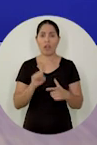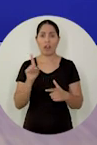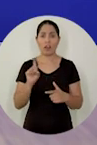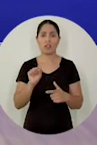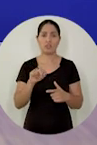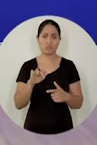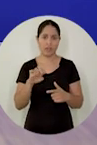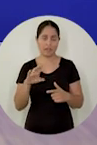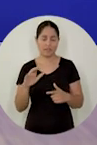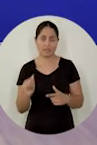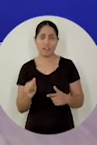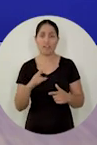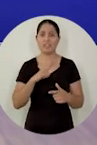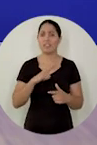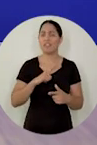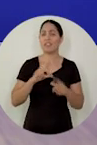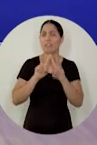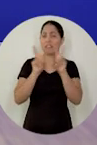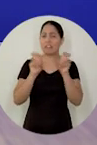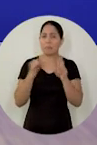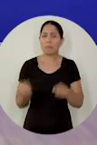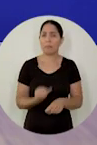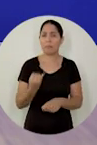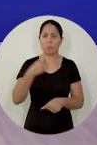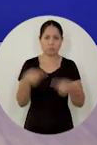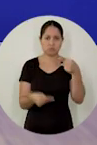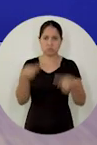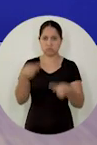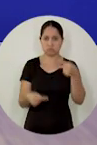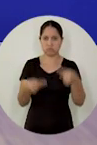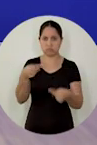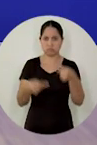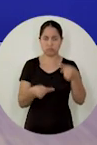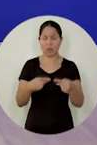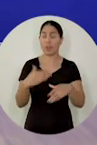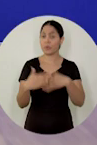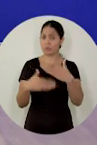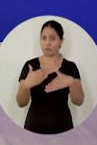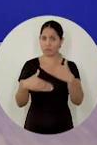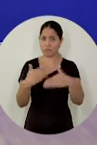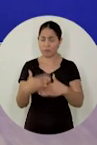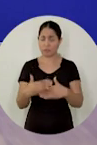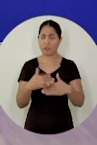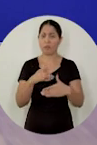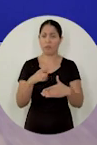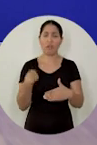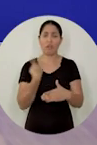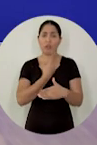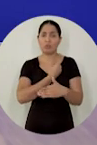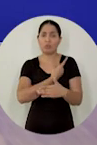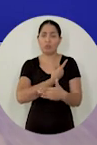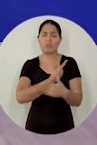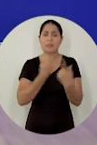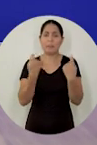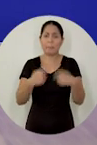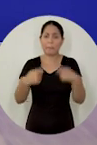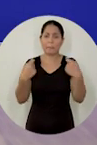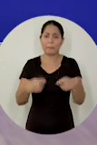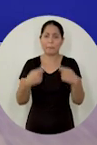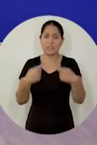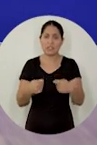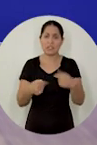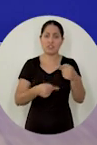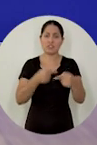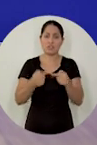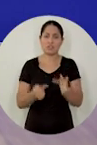Suécia, este tema está presente nos grandes debates relacionados ao meio ambiente. O desenvolvimento que procura satisfazer as necessidades